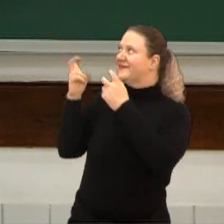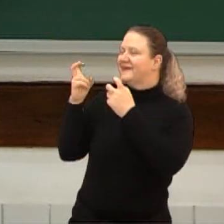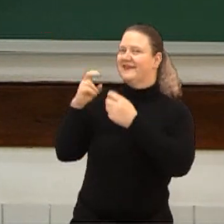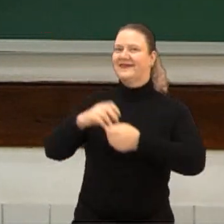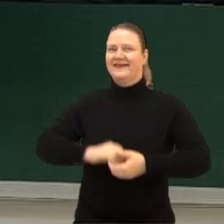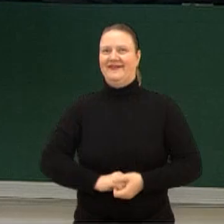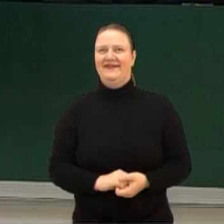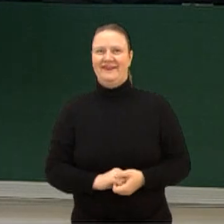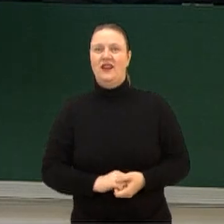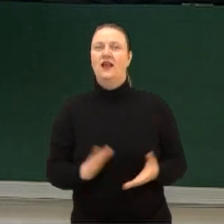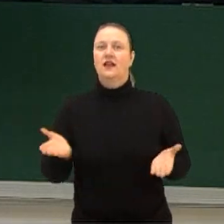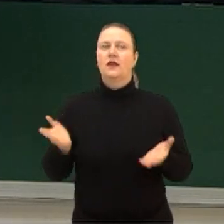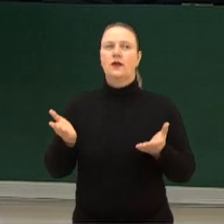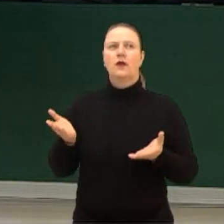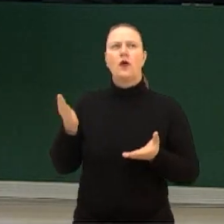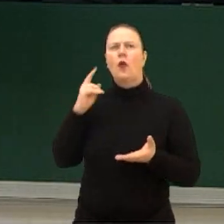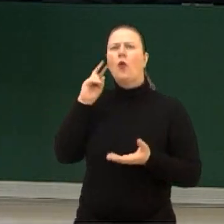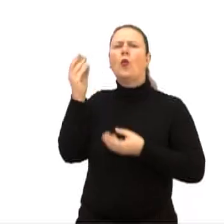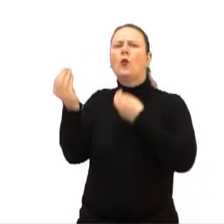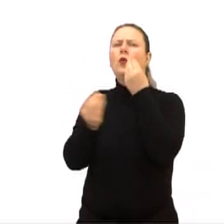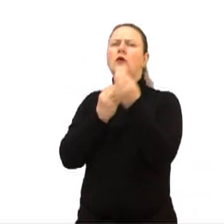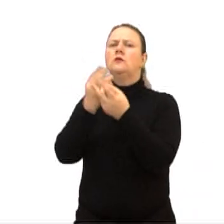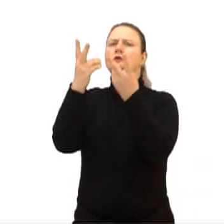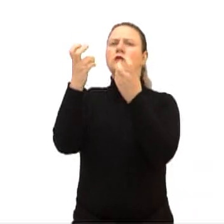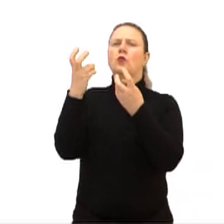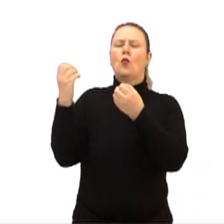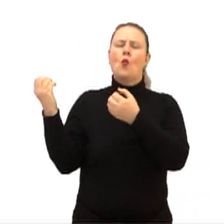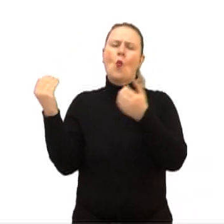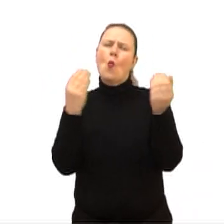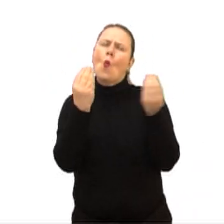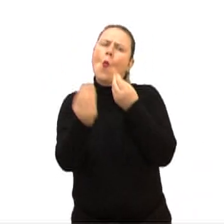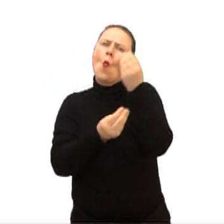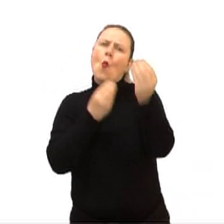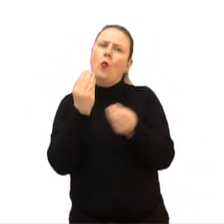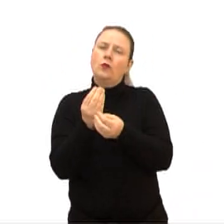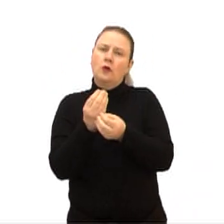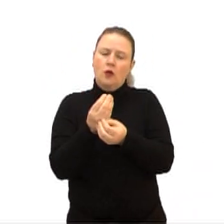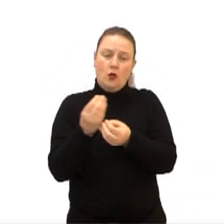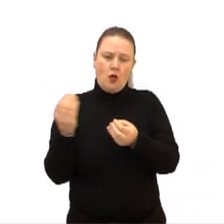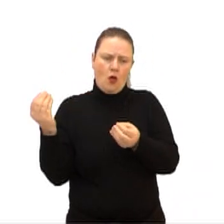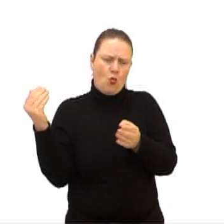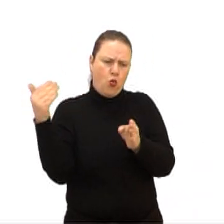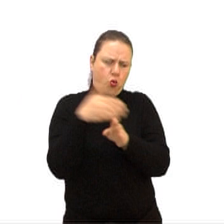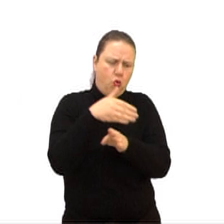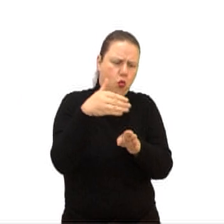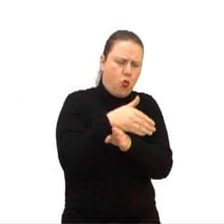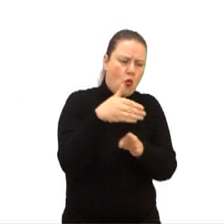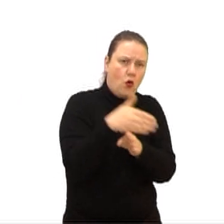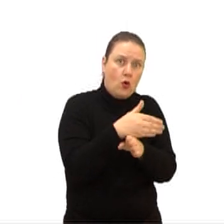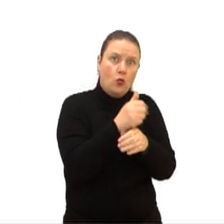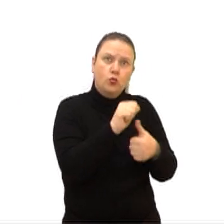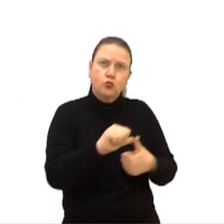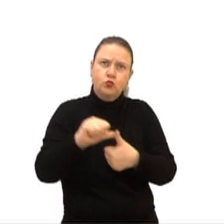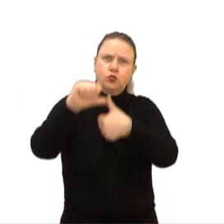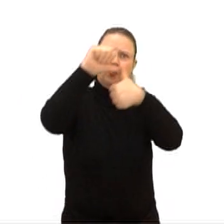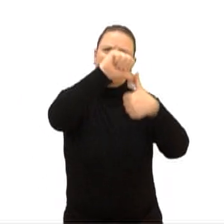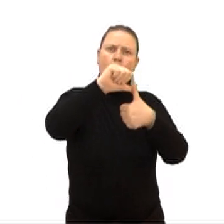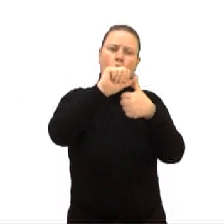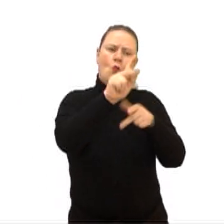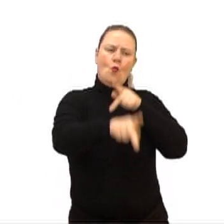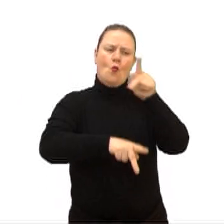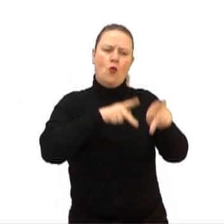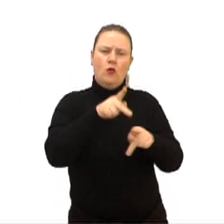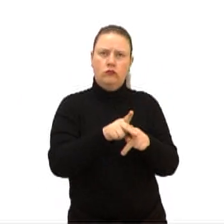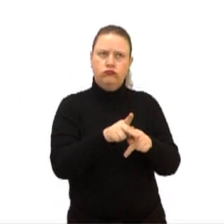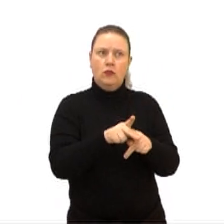Nós então vamos reconhecer como se fez essa urbanização na América Central e vamos delimitar alguns problemas decorrentes